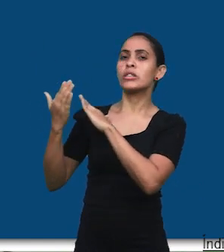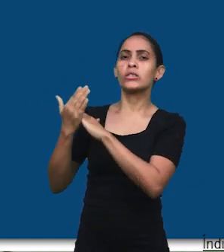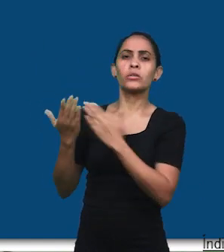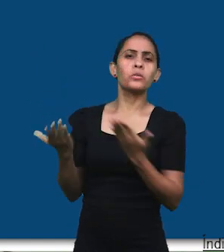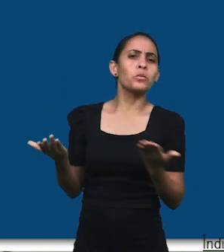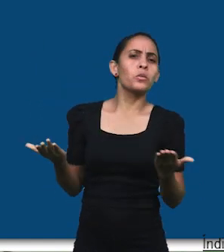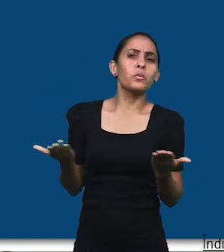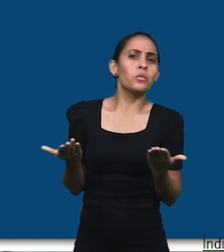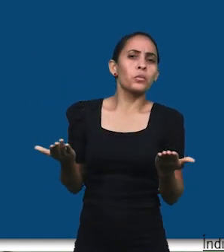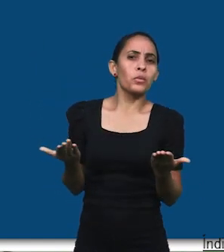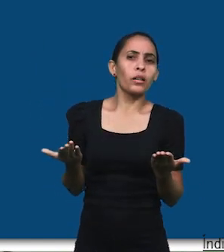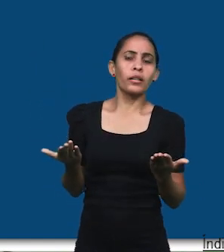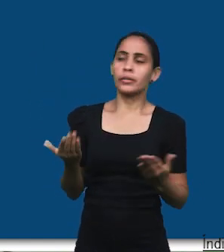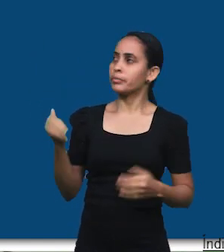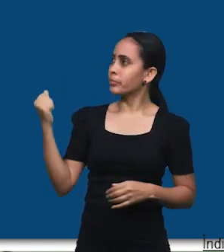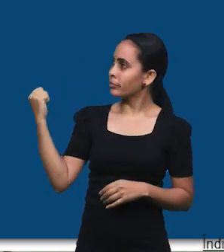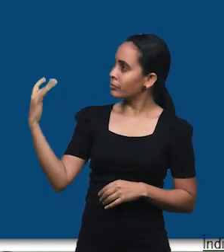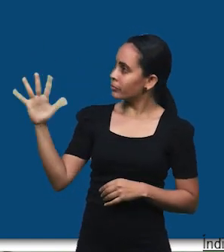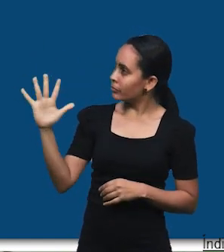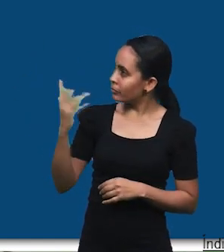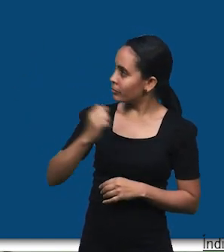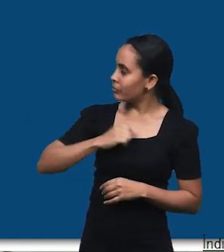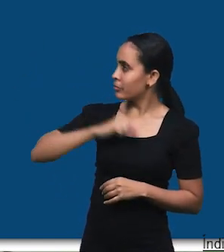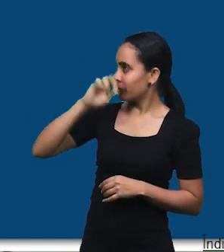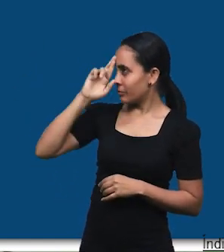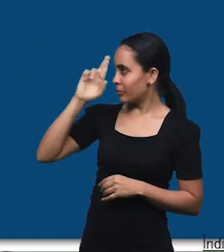é louvar,